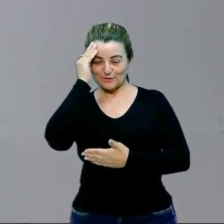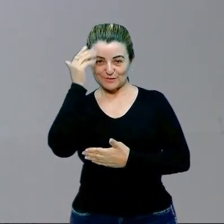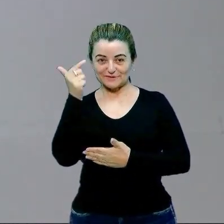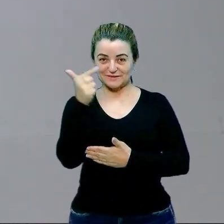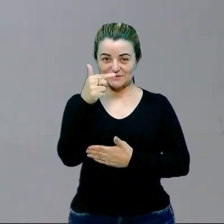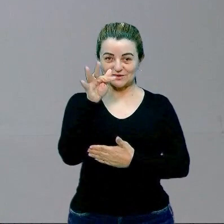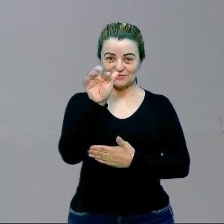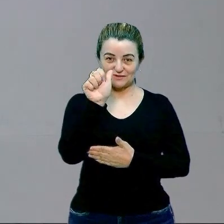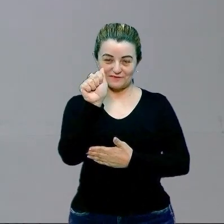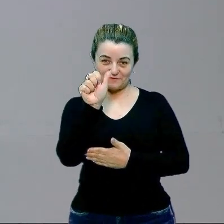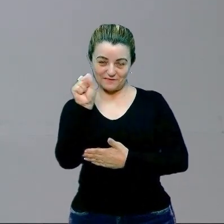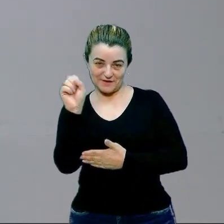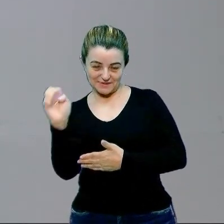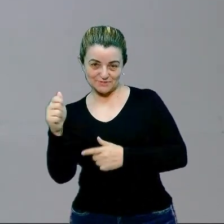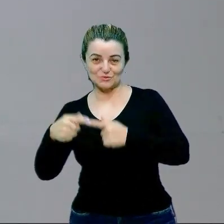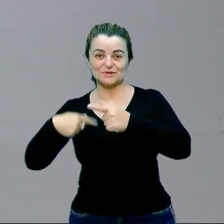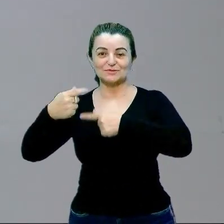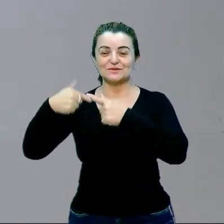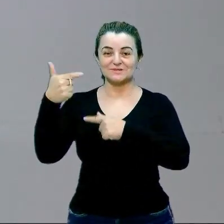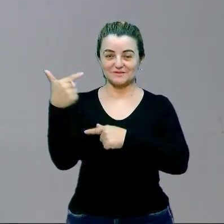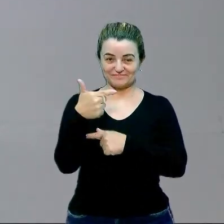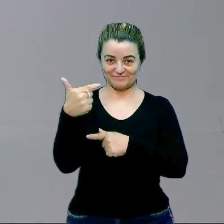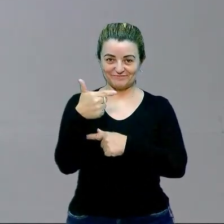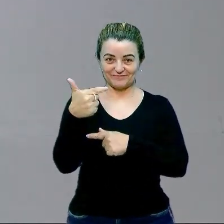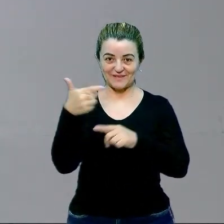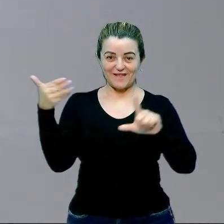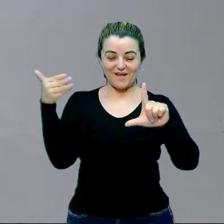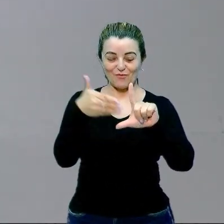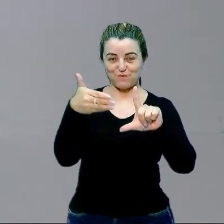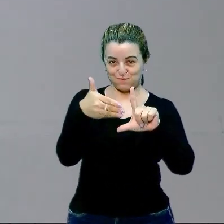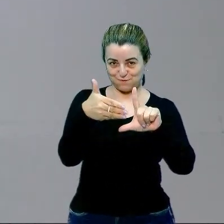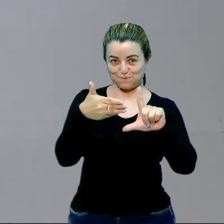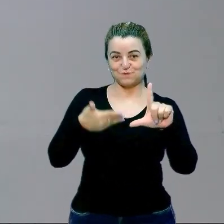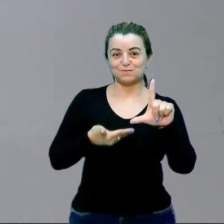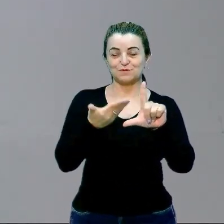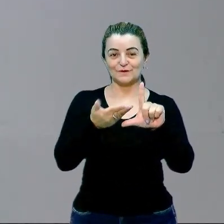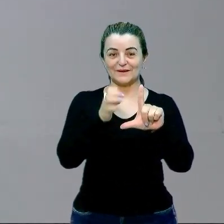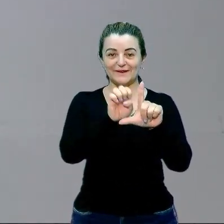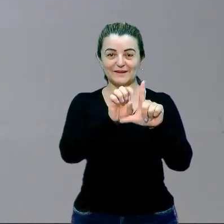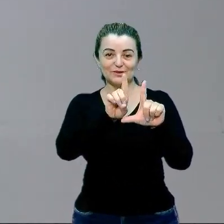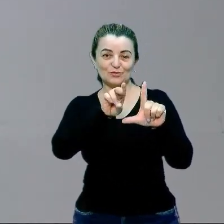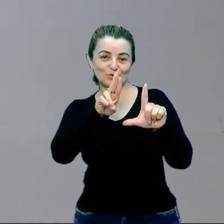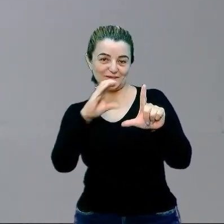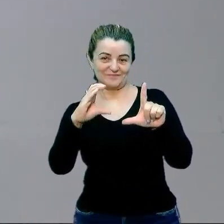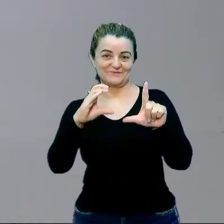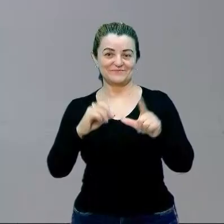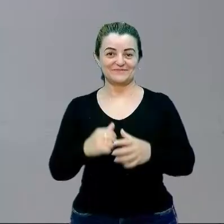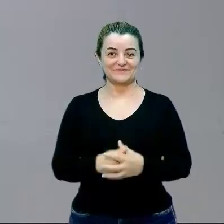segunda fase ou a segunda geração do modernismo, acesse a nossa plataforma Eduque.